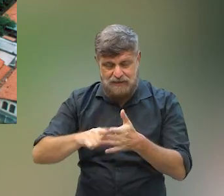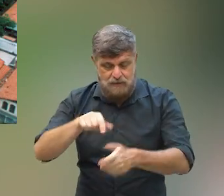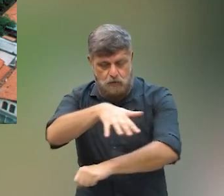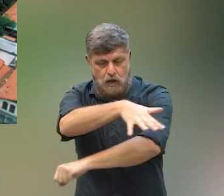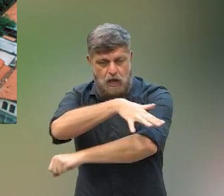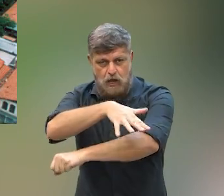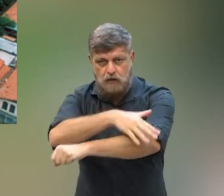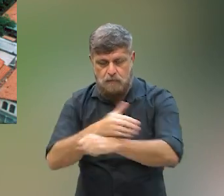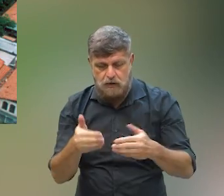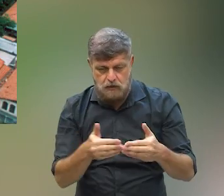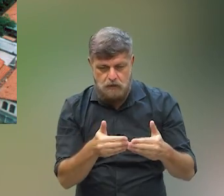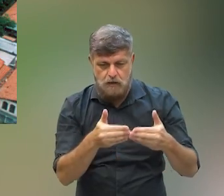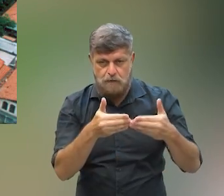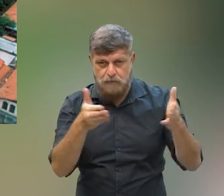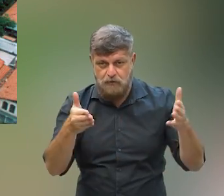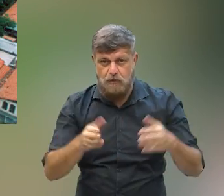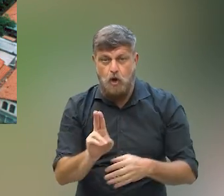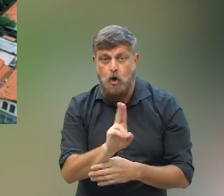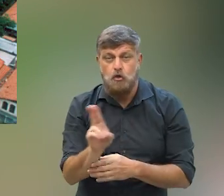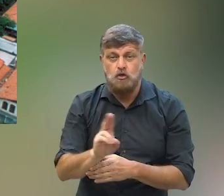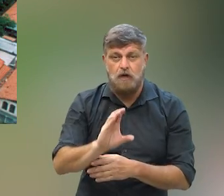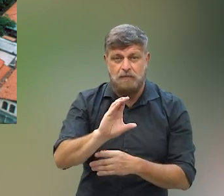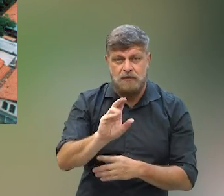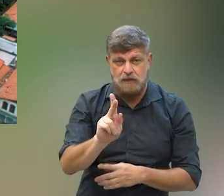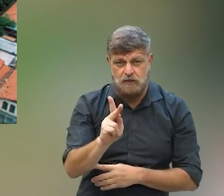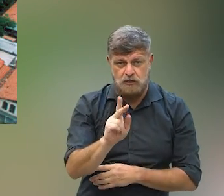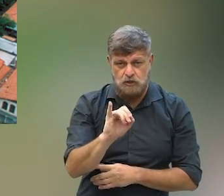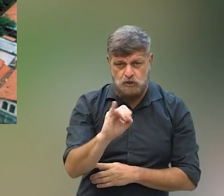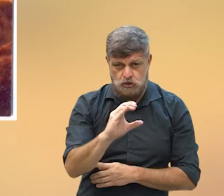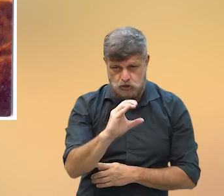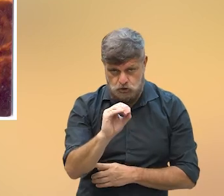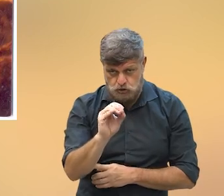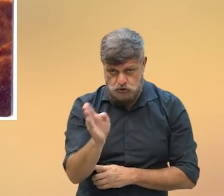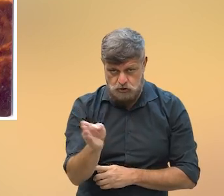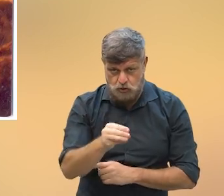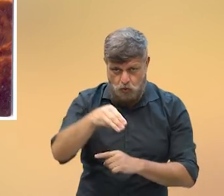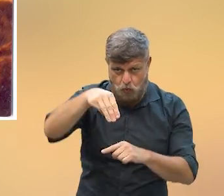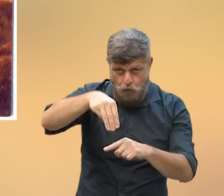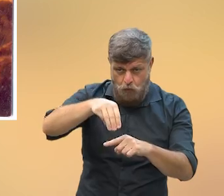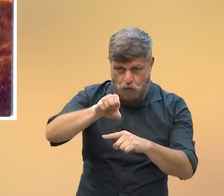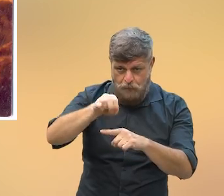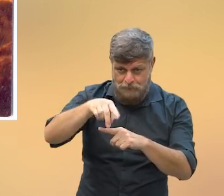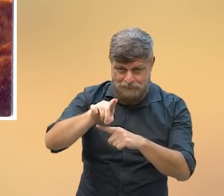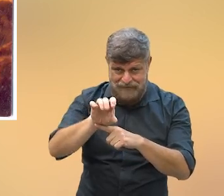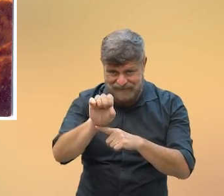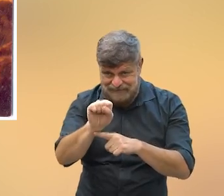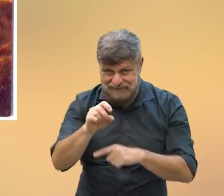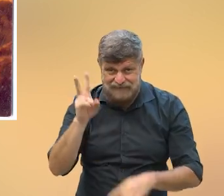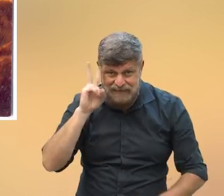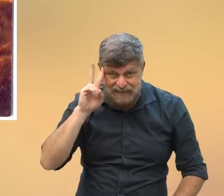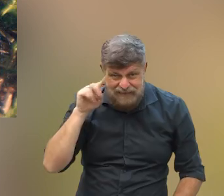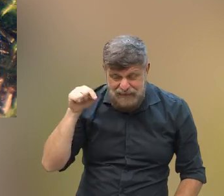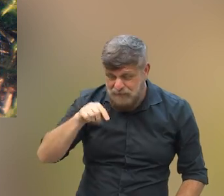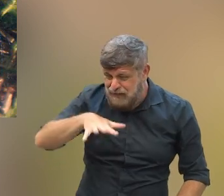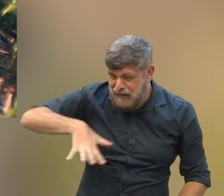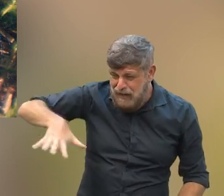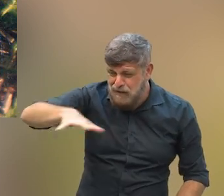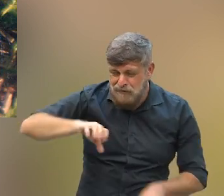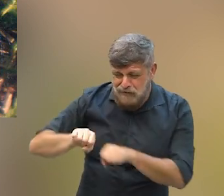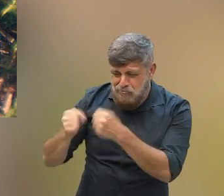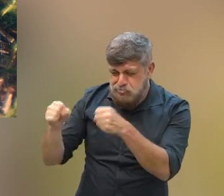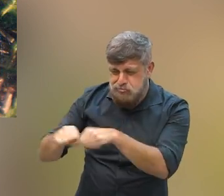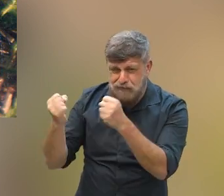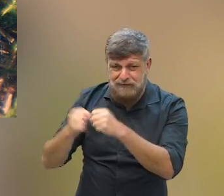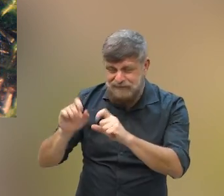do Parque Social Chico Mendes, o local nem lembra aquela área degradada de Hortolândia, retratada apenas